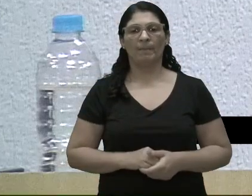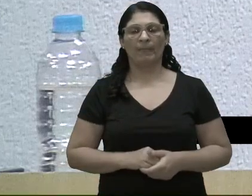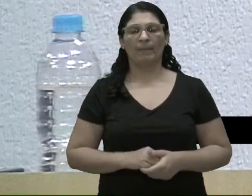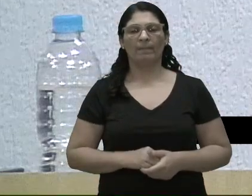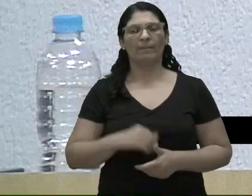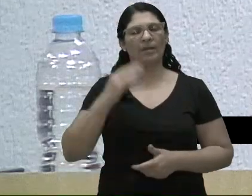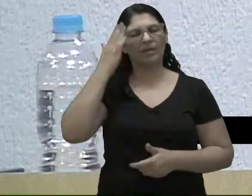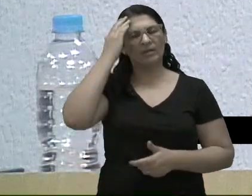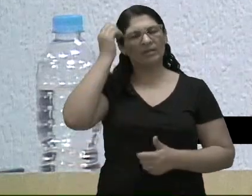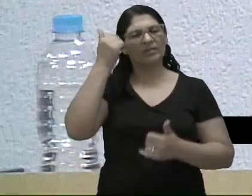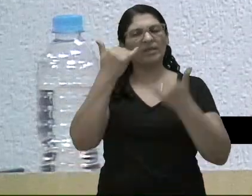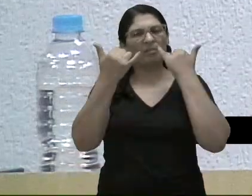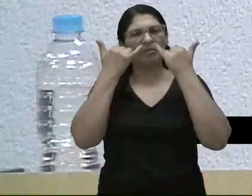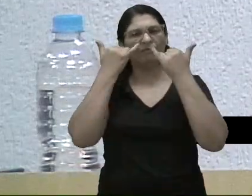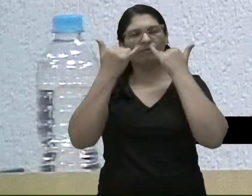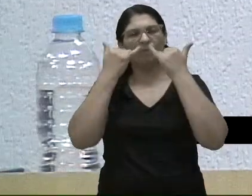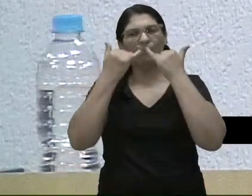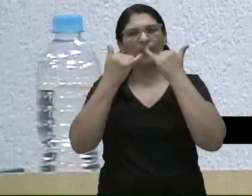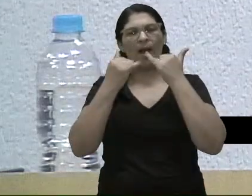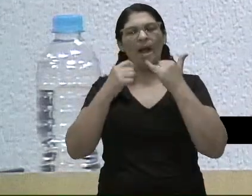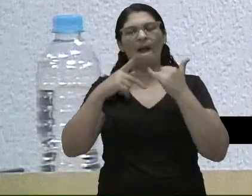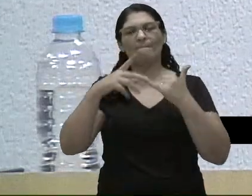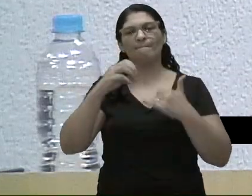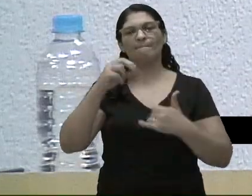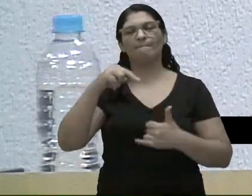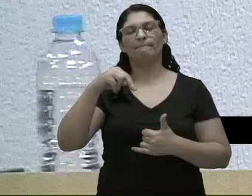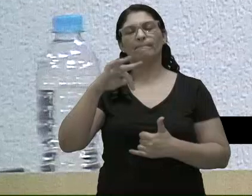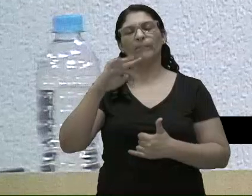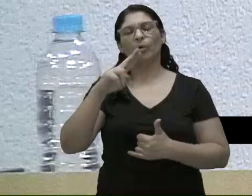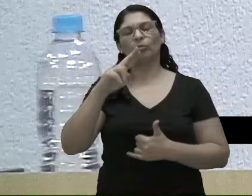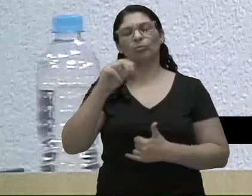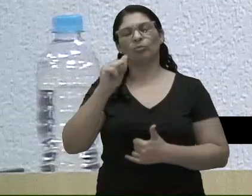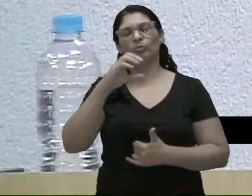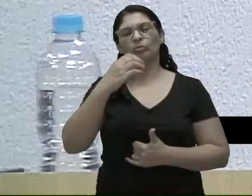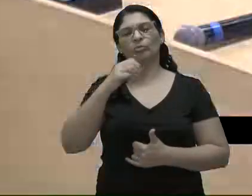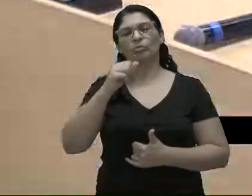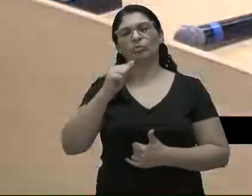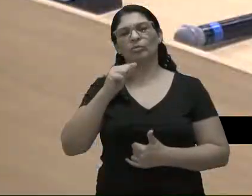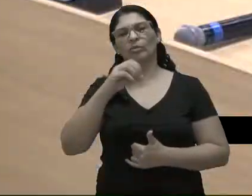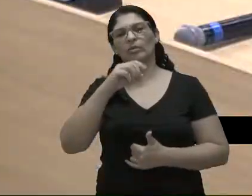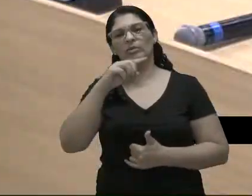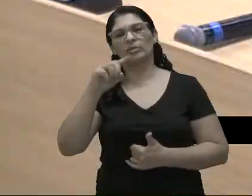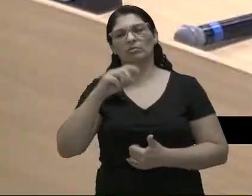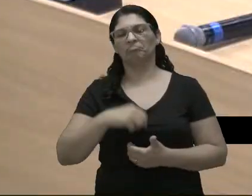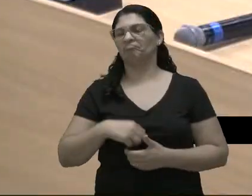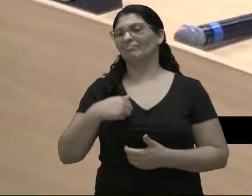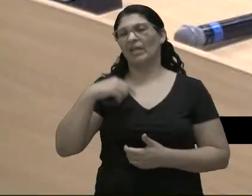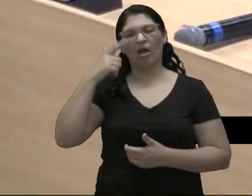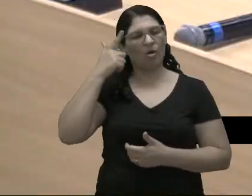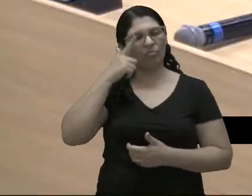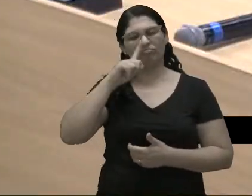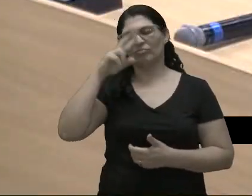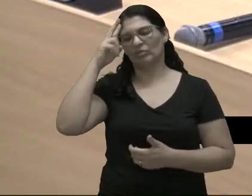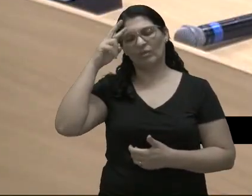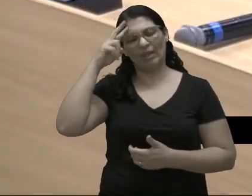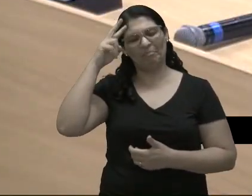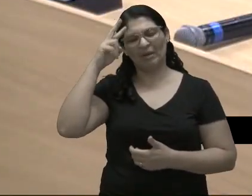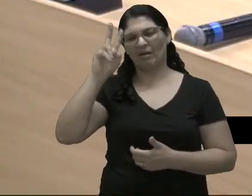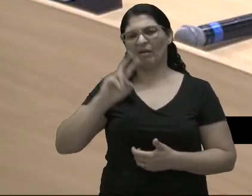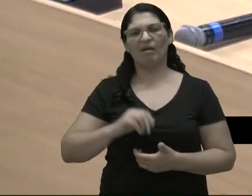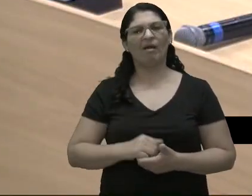Sabe informar qual a pontuação de cada... Prova ou não, não? Ai, vereador, não... eu não consigo lembrar de cabeça. Tá bom. Só para a